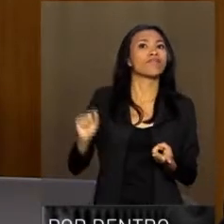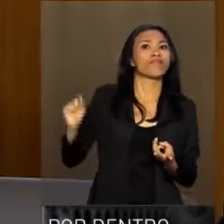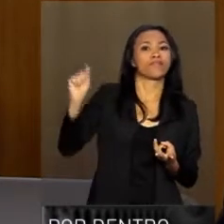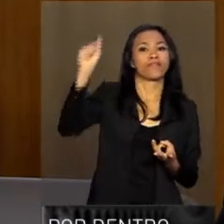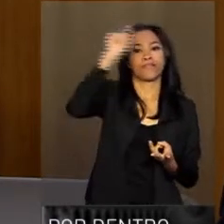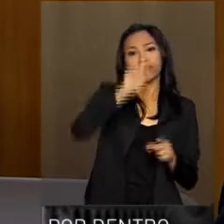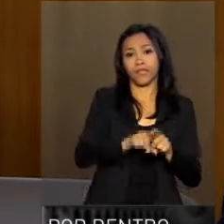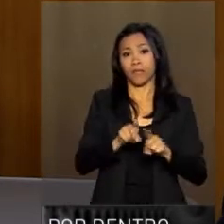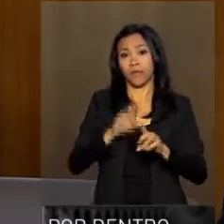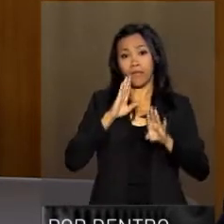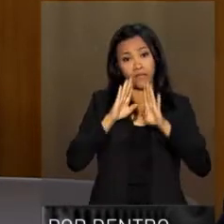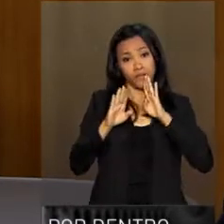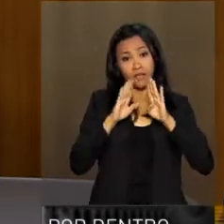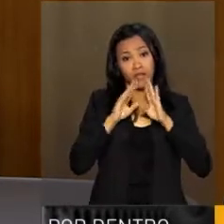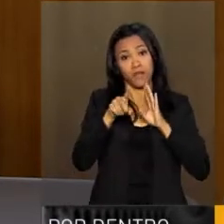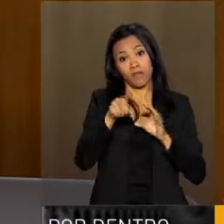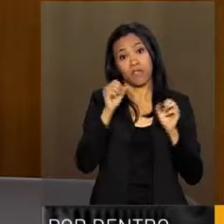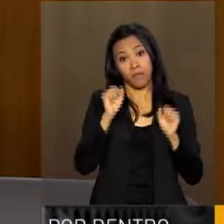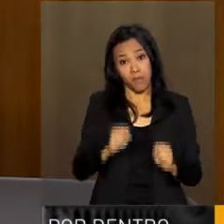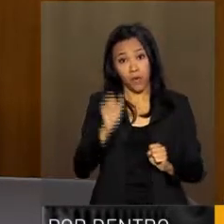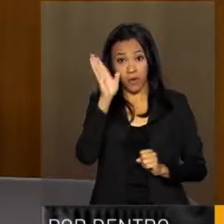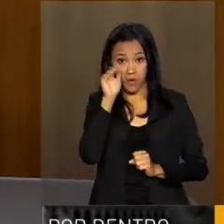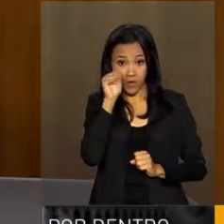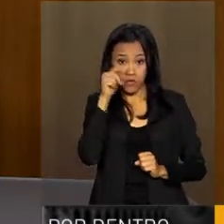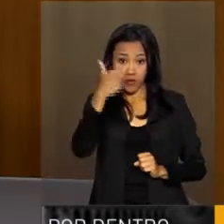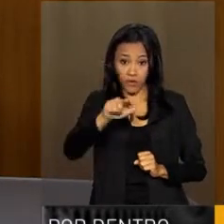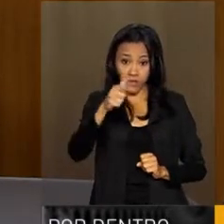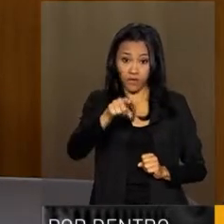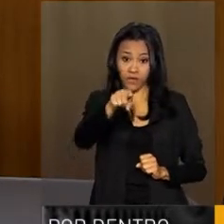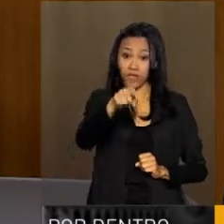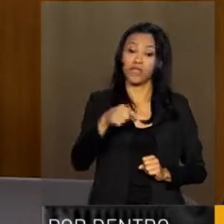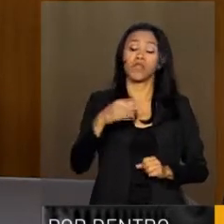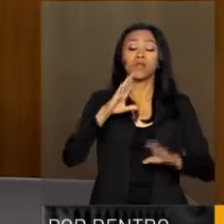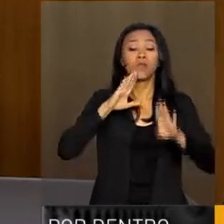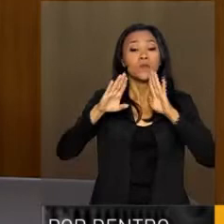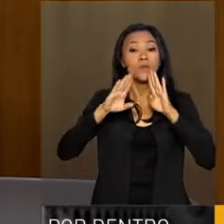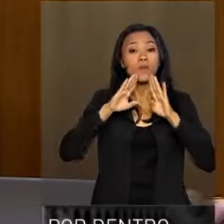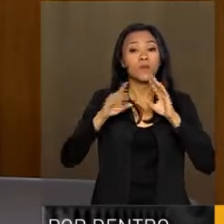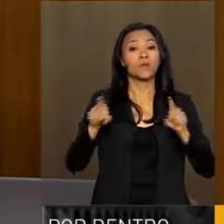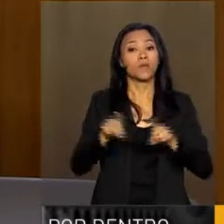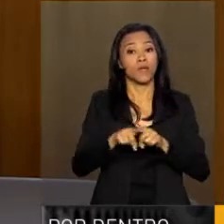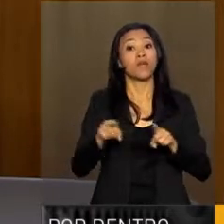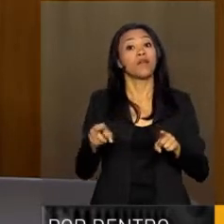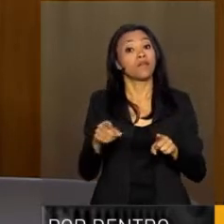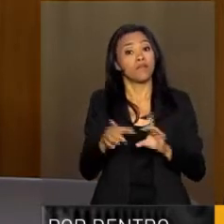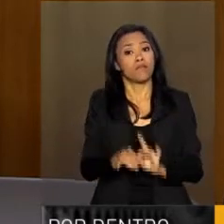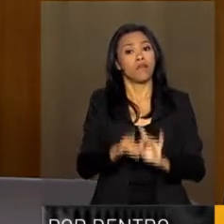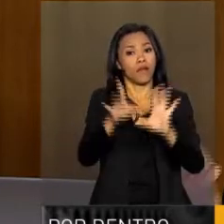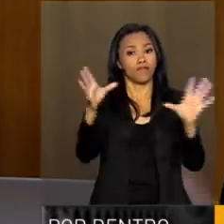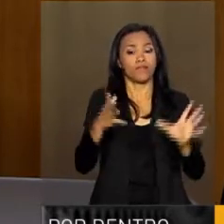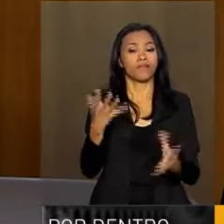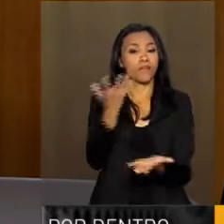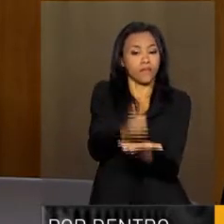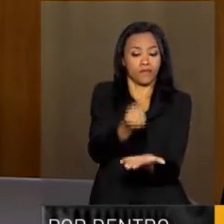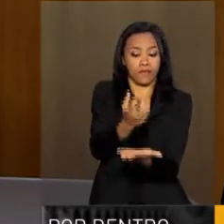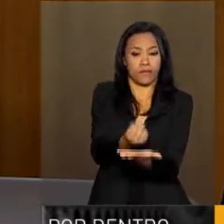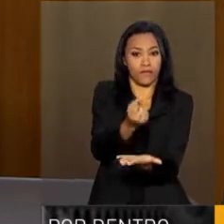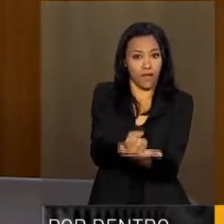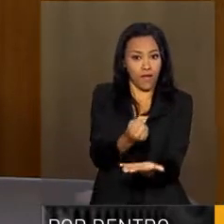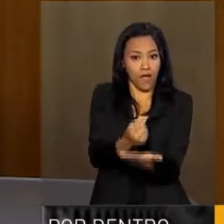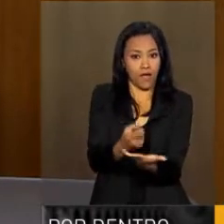sociais você pode rever o programa no canal da tv nbr no youtube e o áudio também está disponível no site